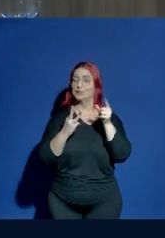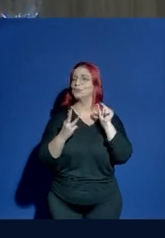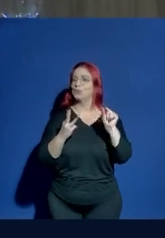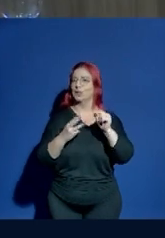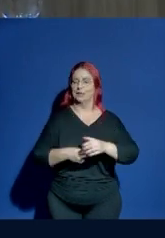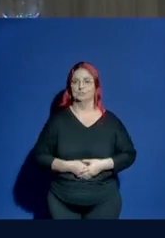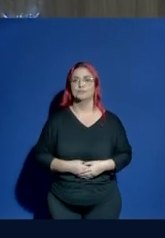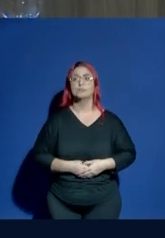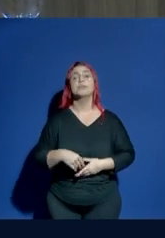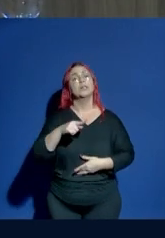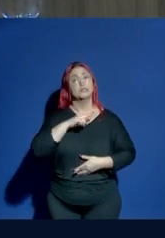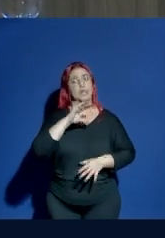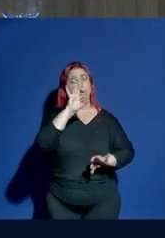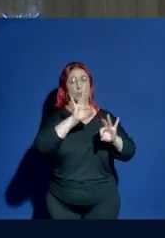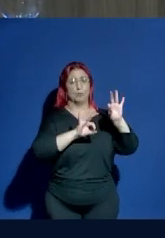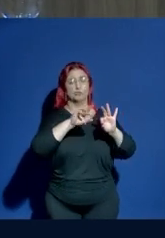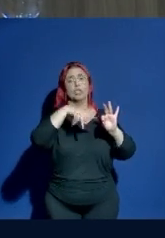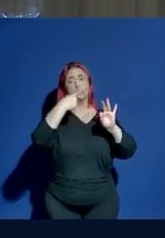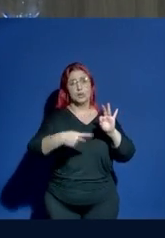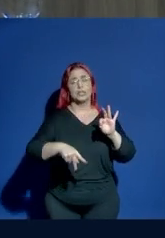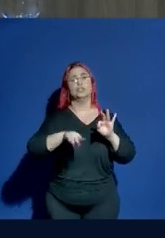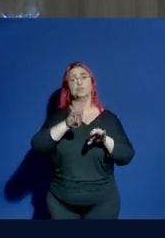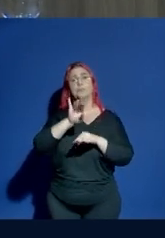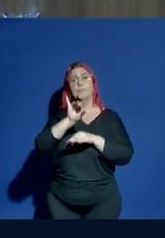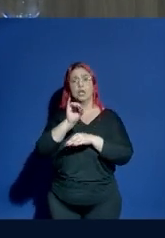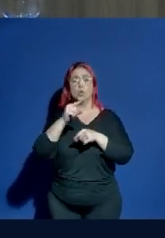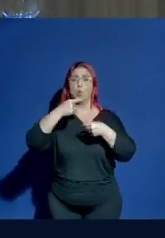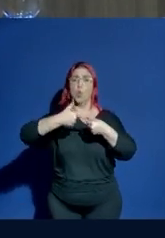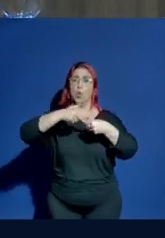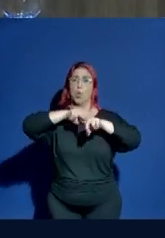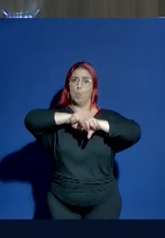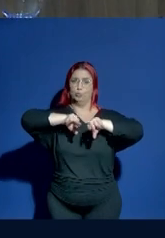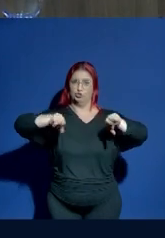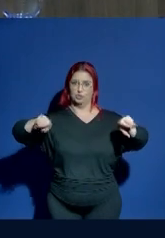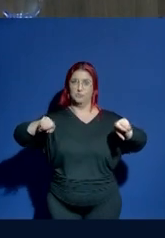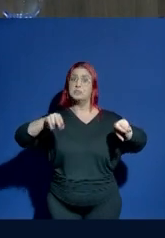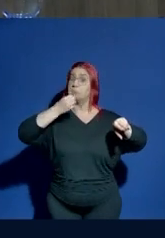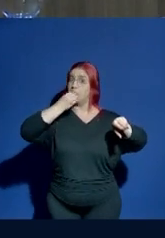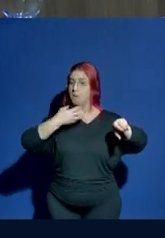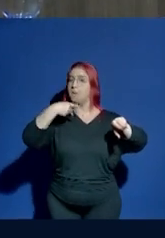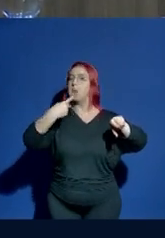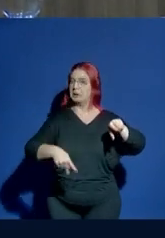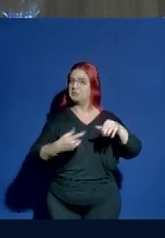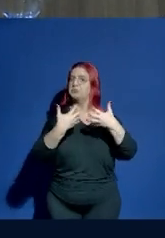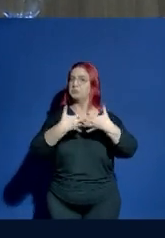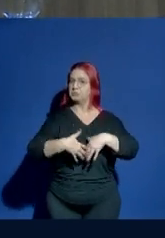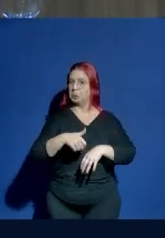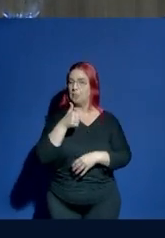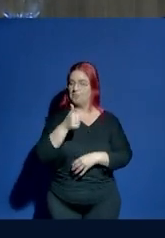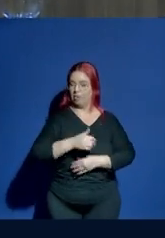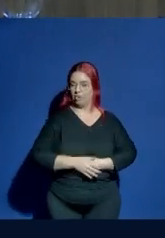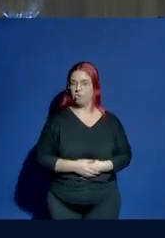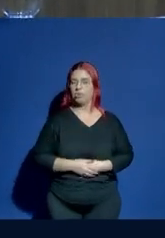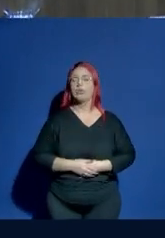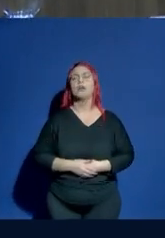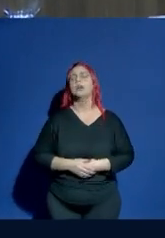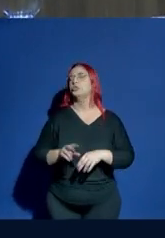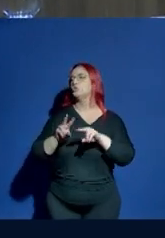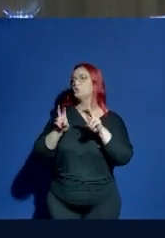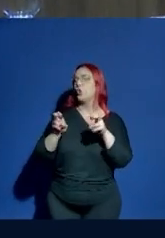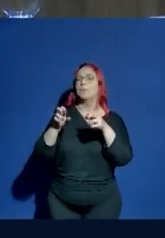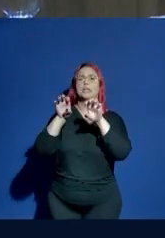A gente já tem um programa de biocombustíveis muito bem estabelecido e funcionando, né? Um deles é toda a